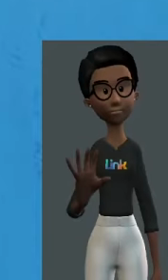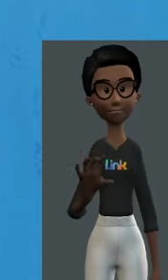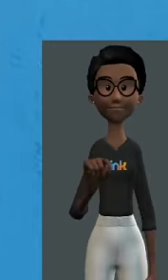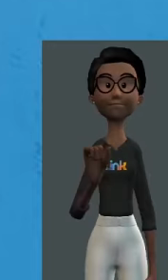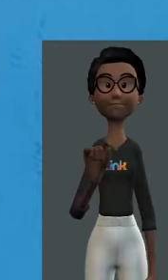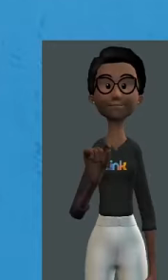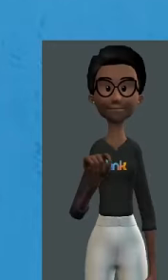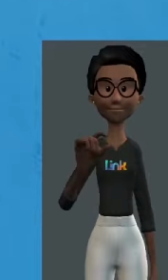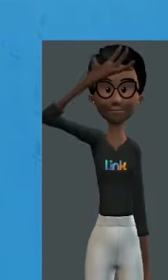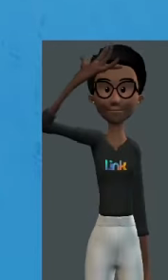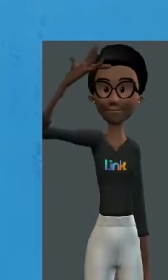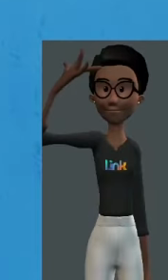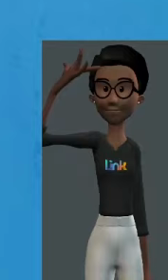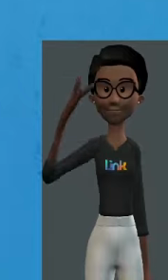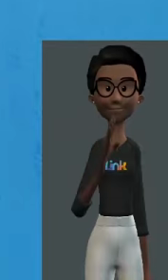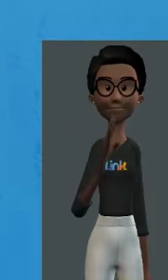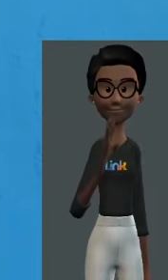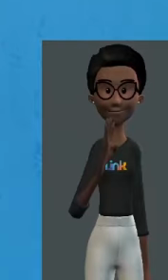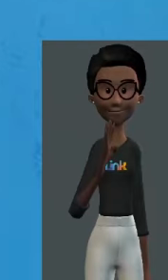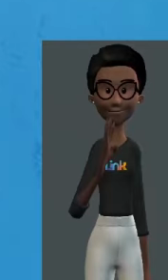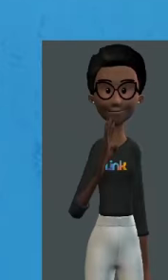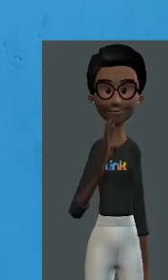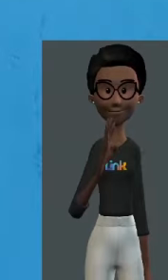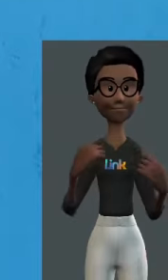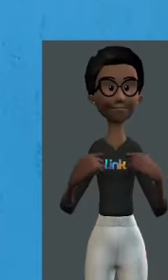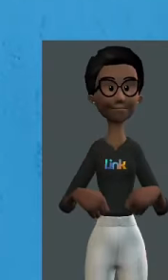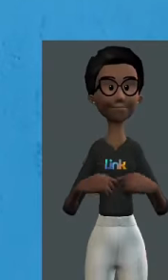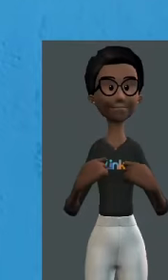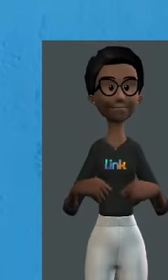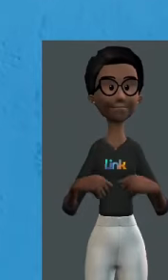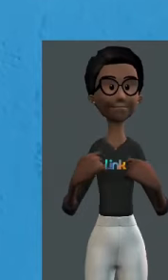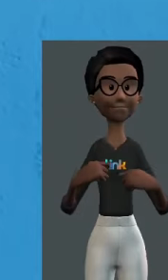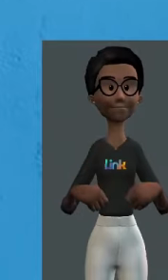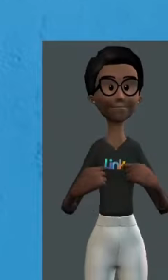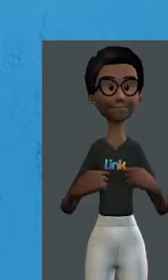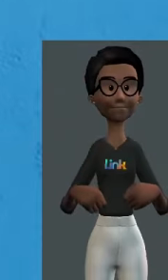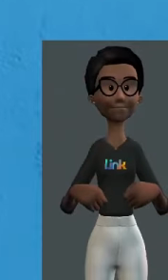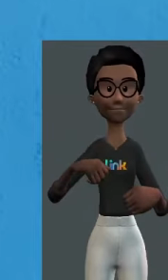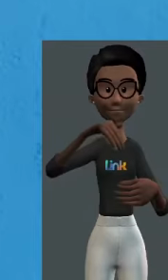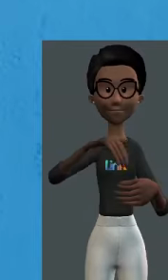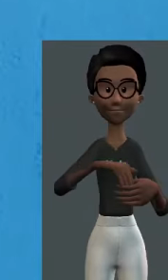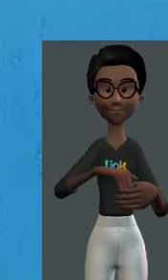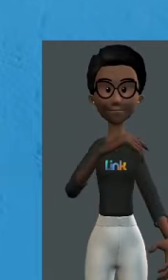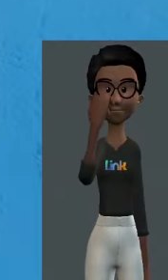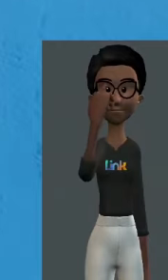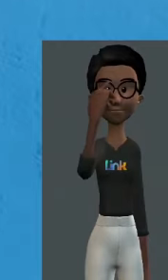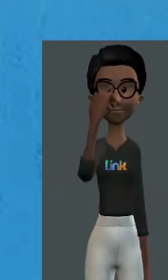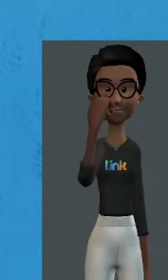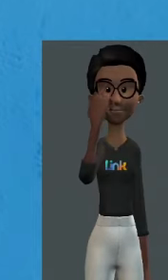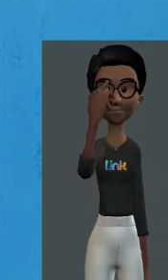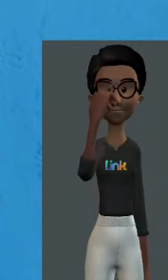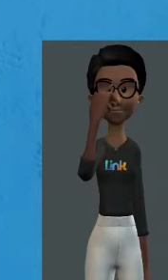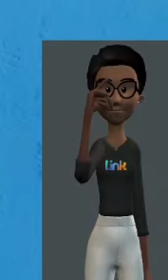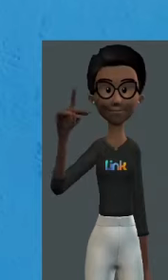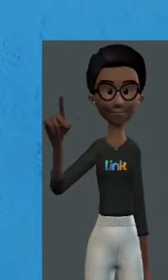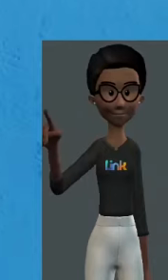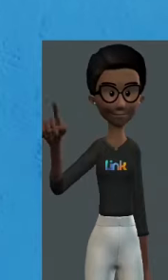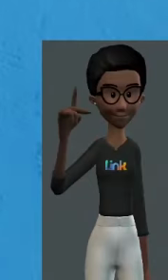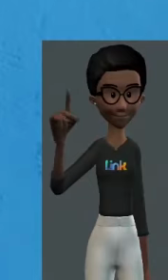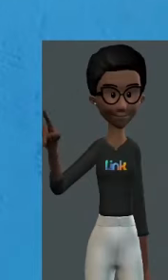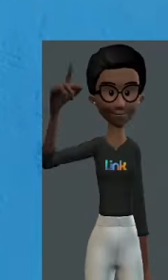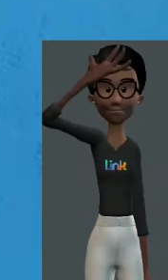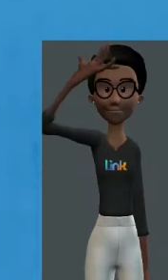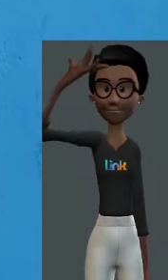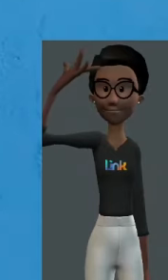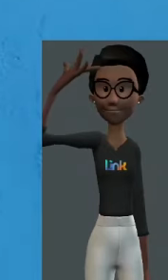ele, muito mais ignorantes do que o seu próprio mestre, votaram por matar ele, porque ele não seguia o